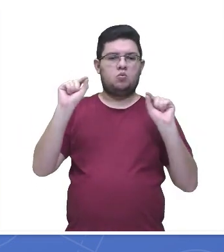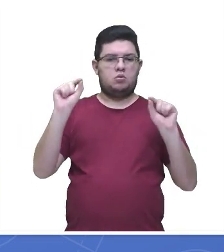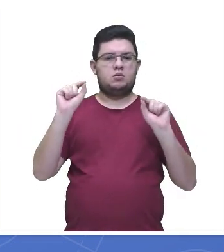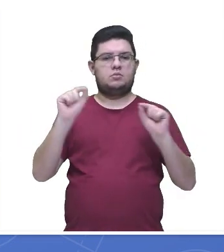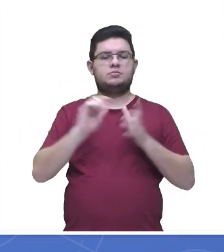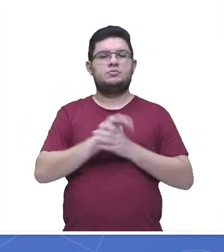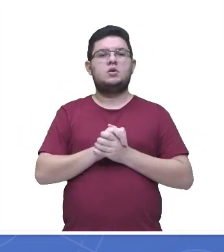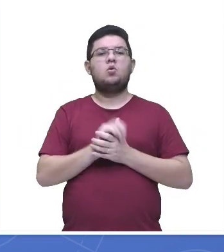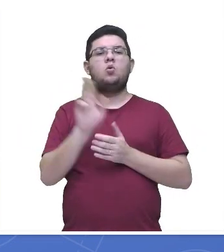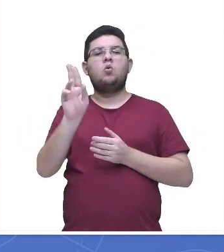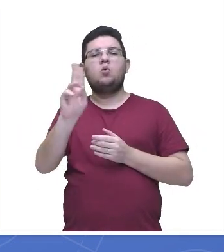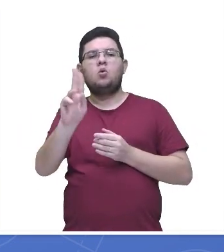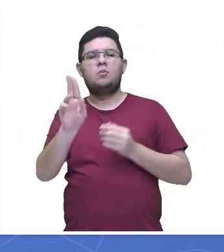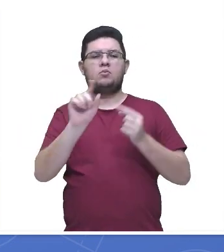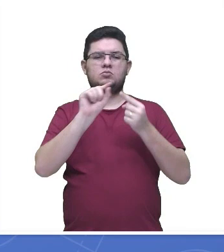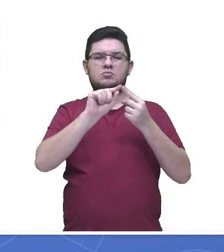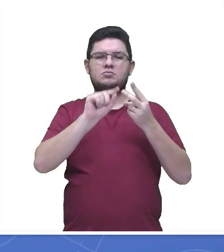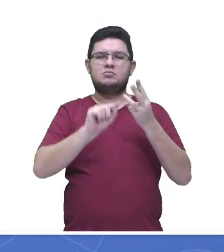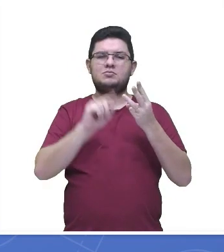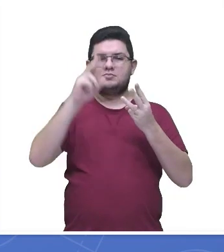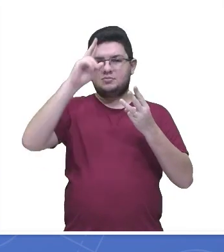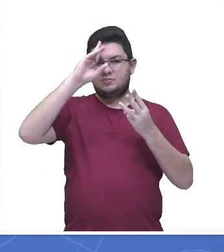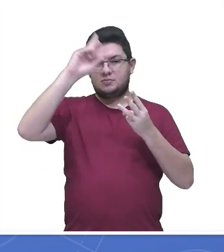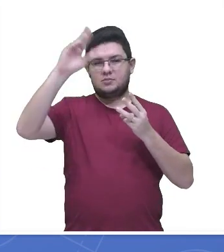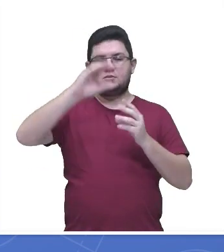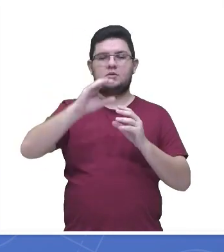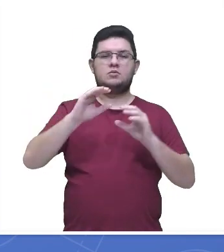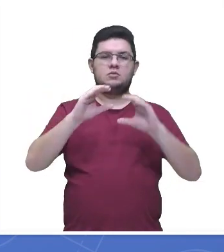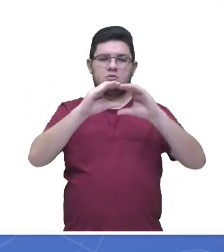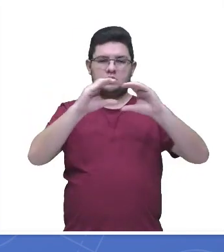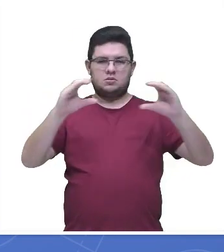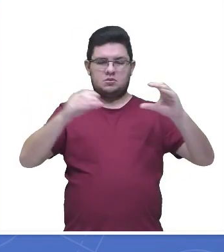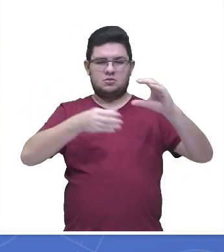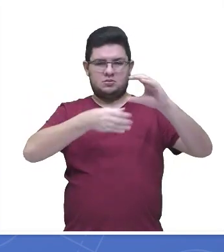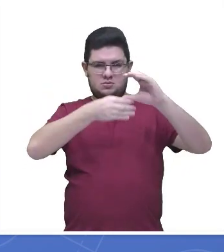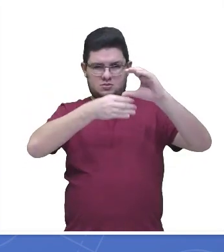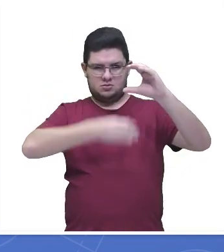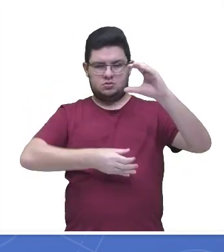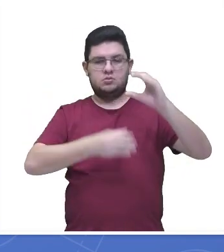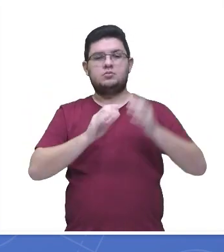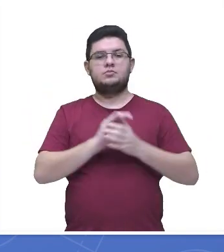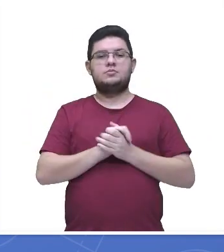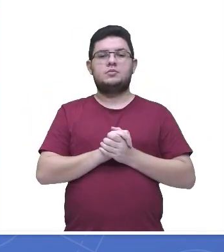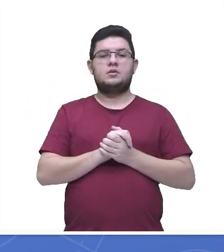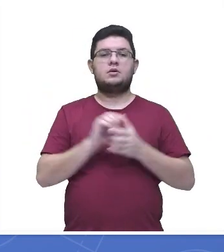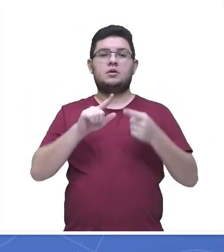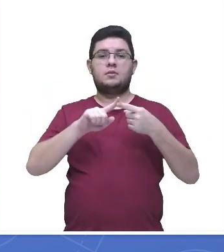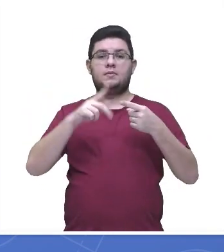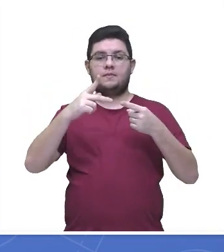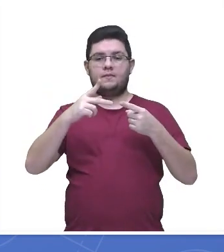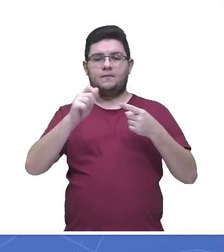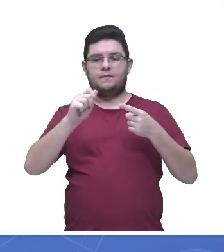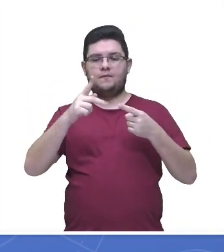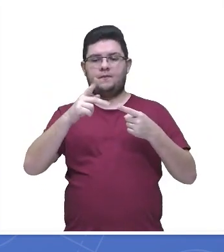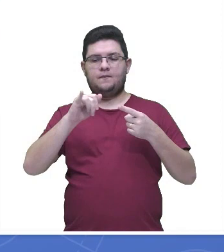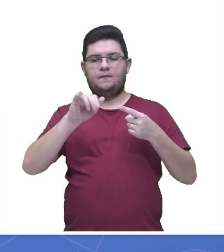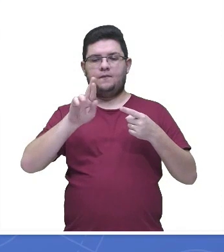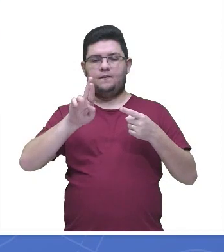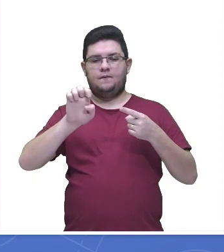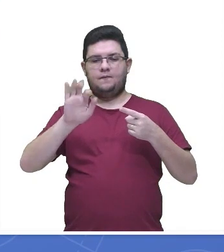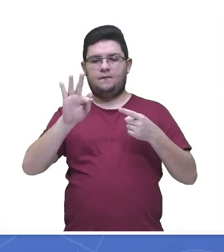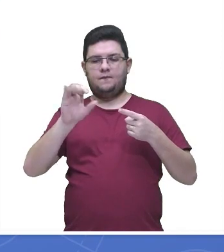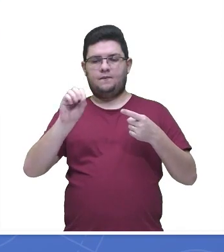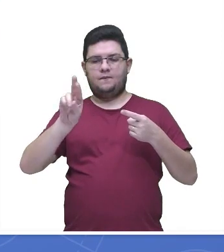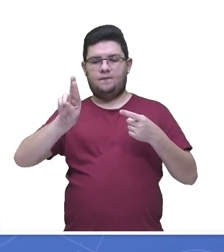egípcia. Justamente, foi o quê? O palpiriforme, não foi isso? E o lotiforme, que tem aqueles capitéis que fazem